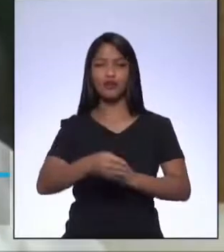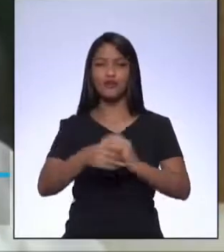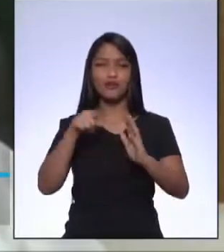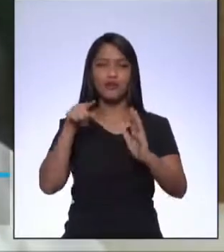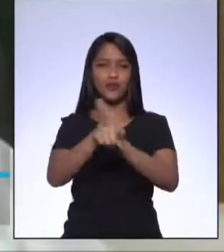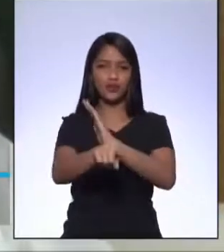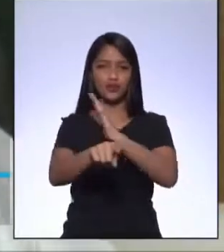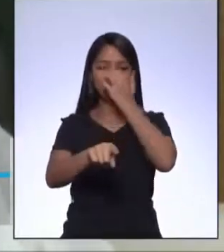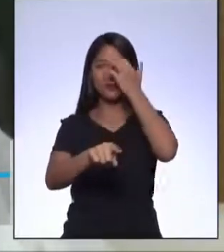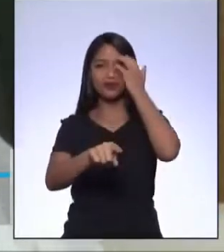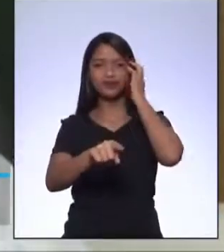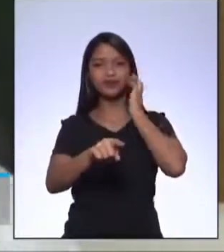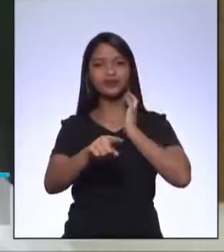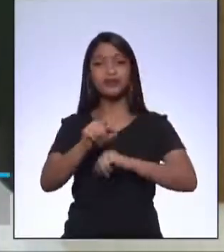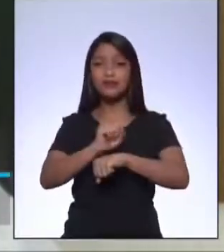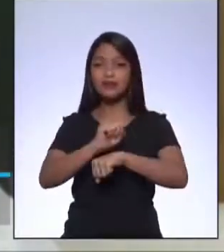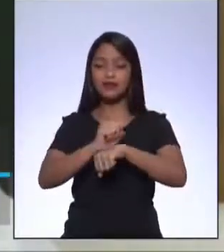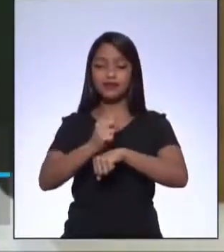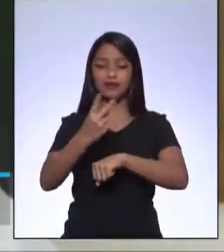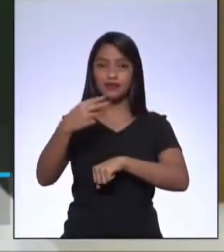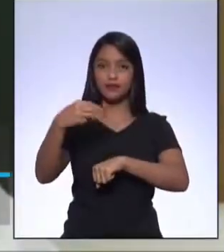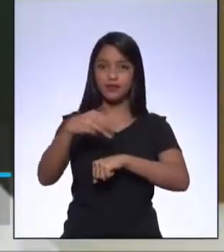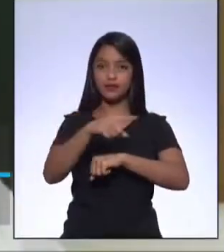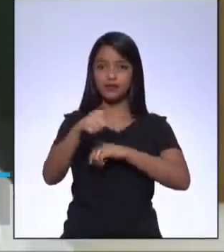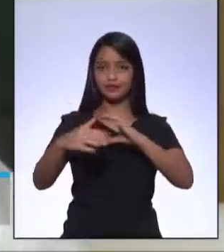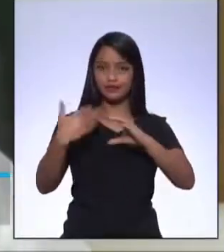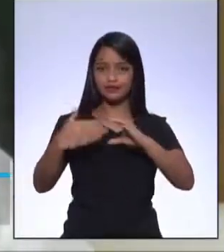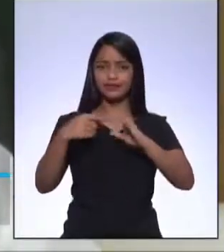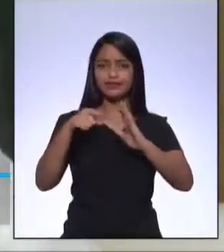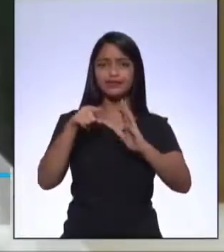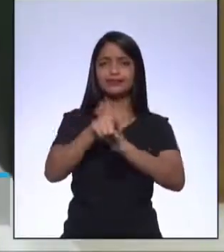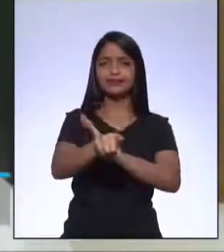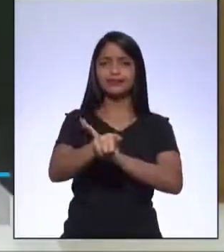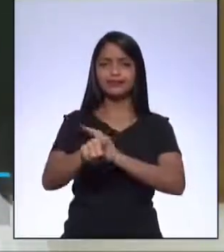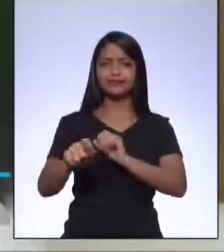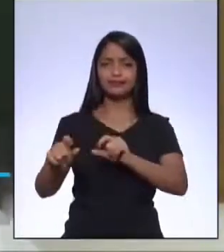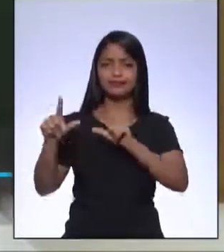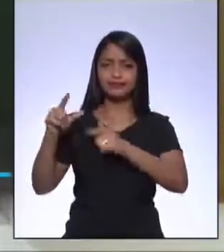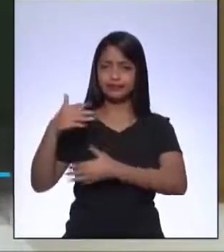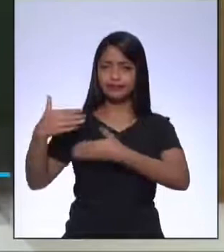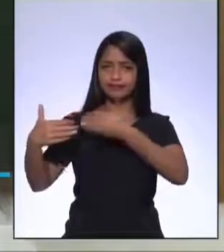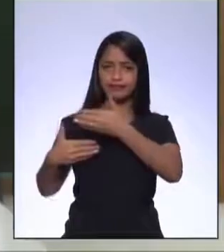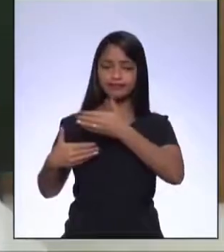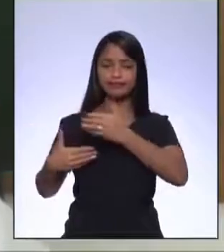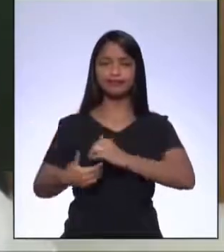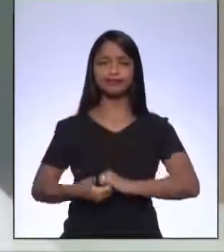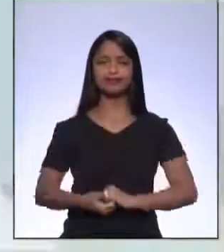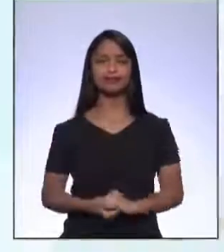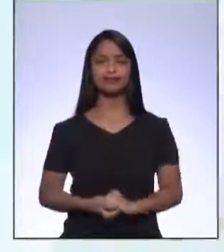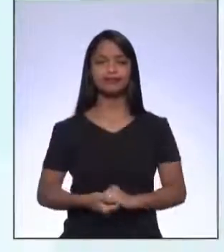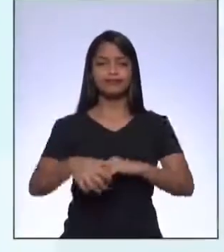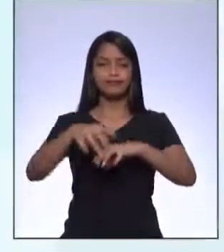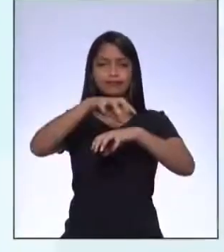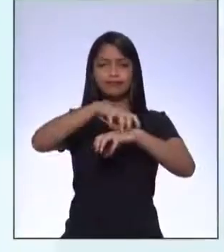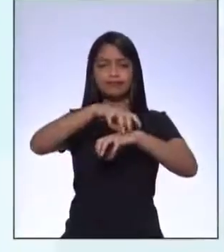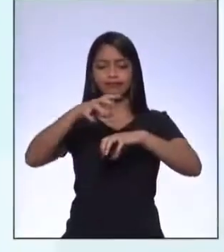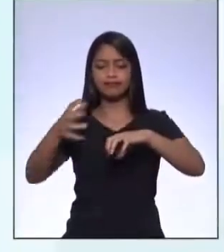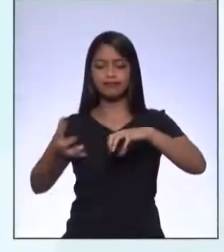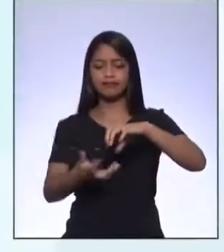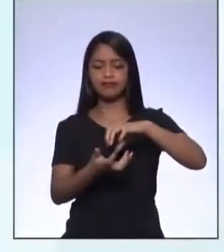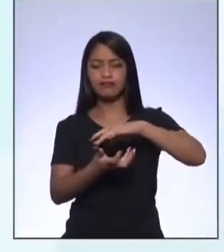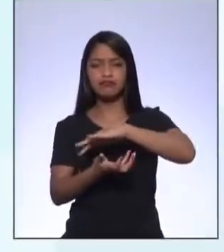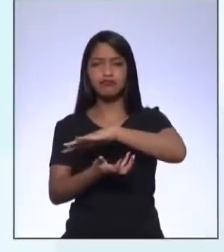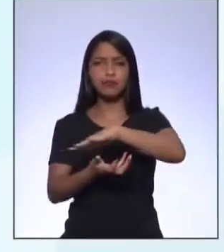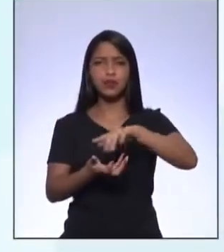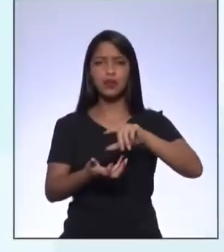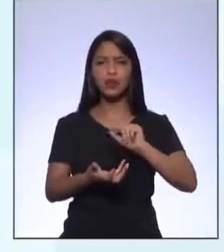gente vai ficar uns 2 minutinhos aí na interação, e a pergunta é a seguinte: está aí no slide 7, ó. O que é ecossistema?